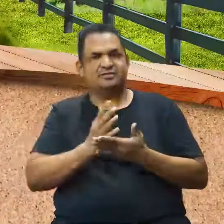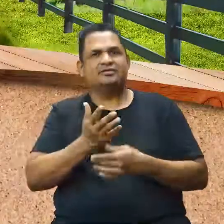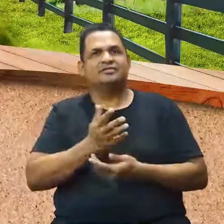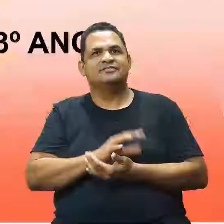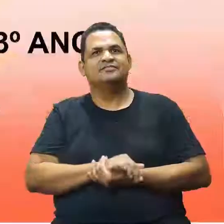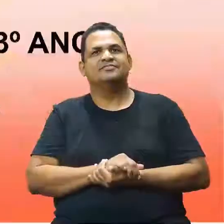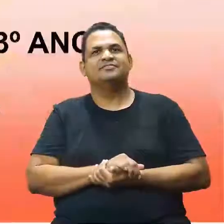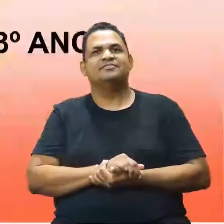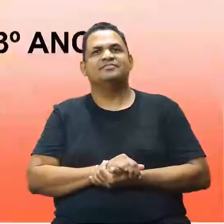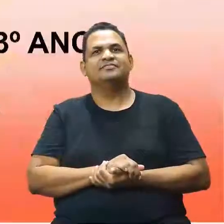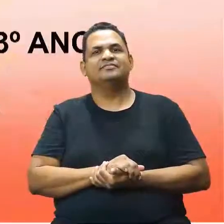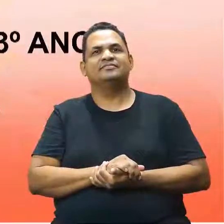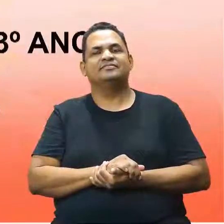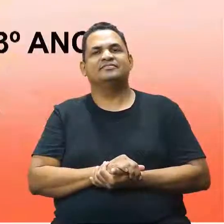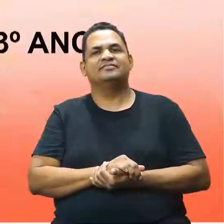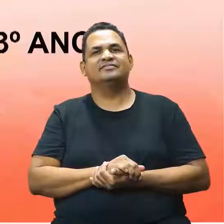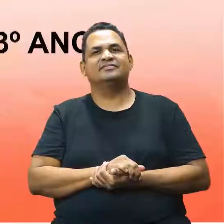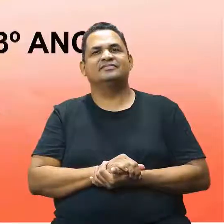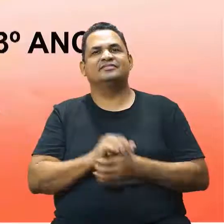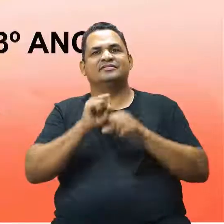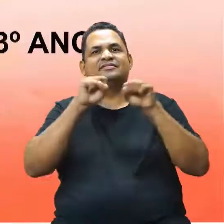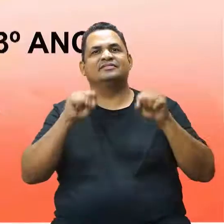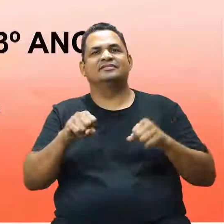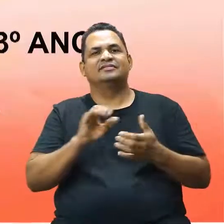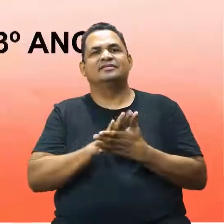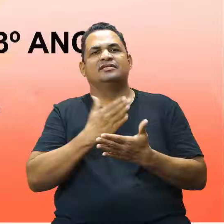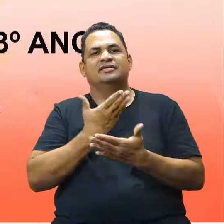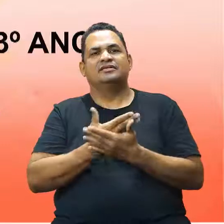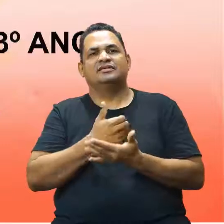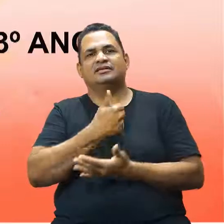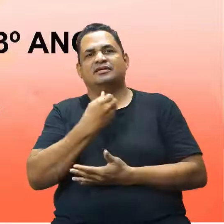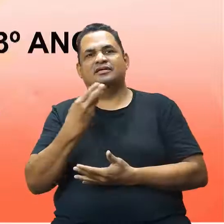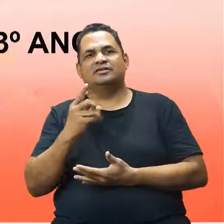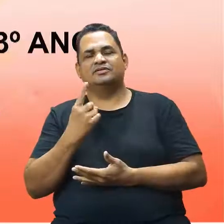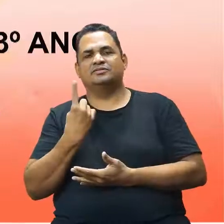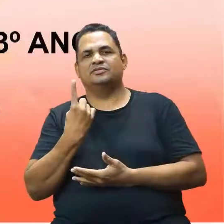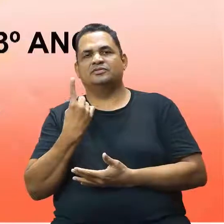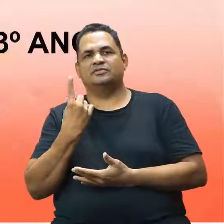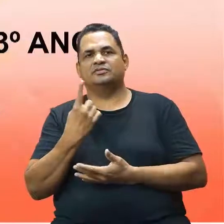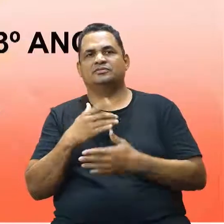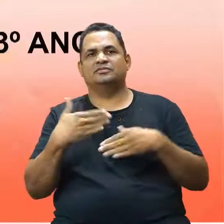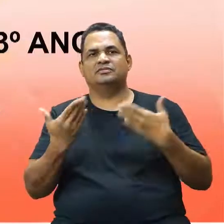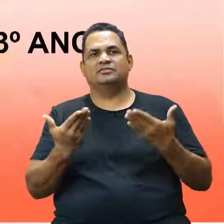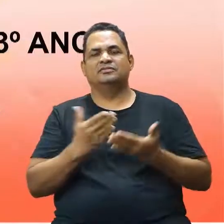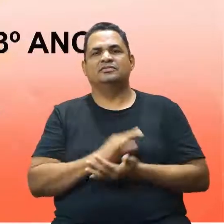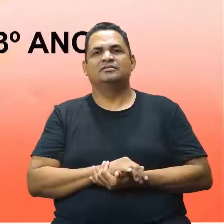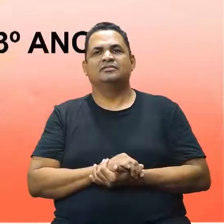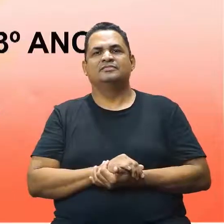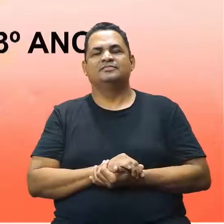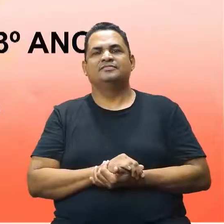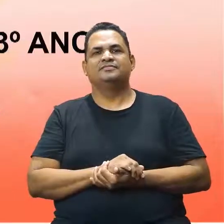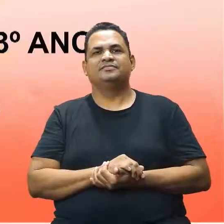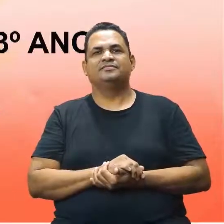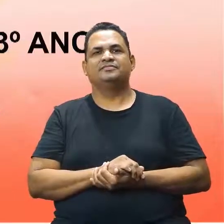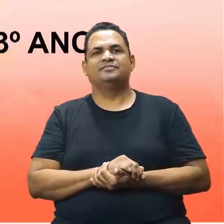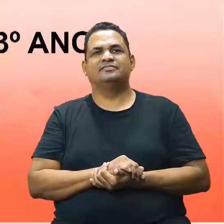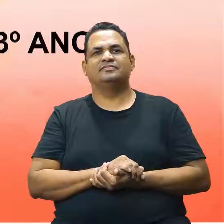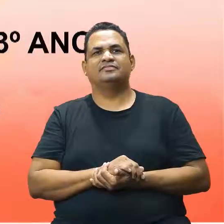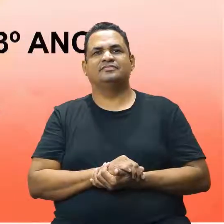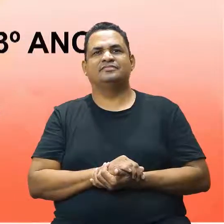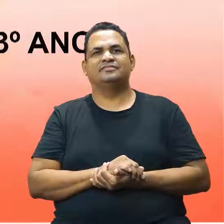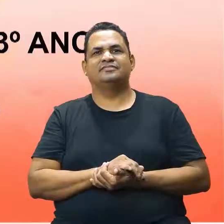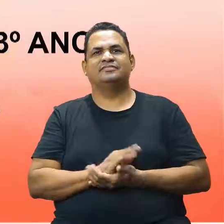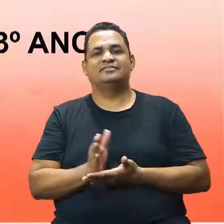uma olhada lá na tela. Olha aí, aula 14.1. Vamos, Jefferson. Vamos